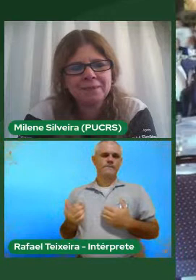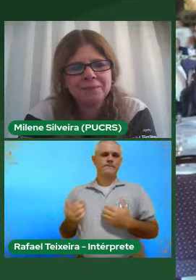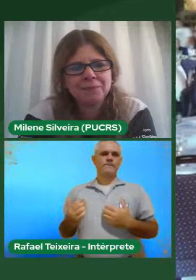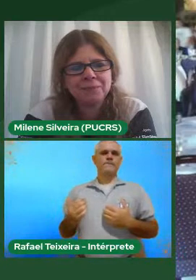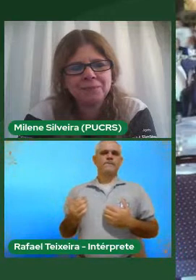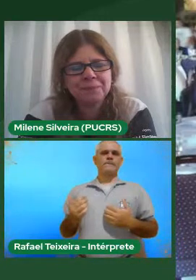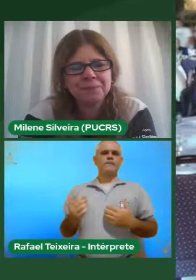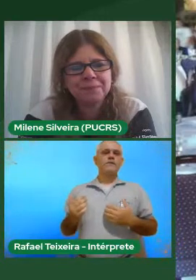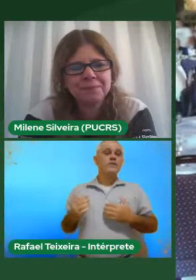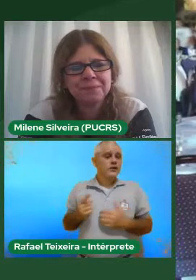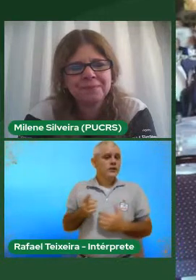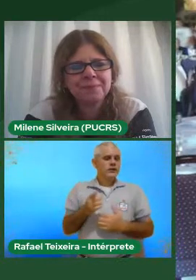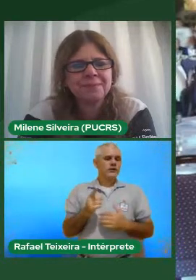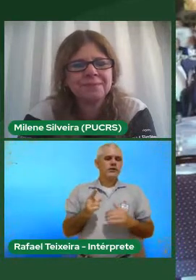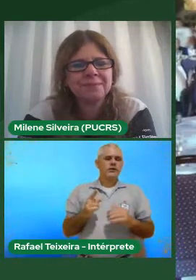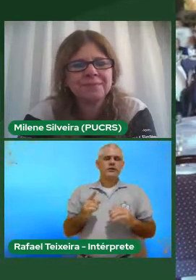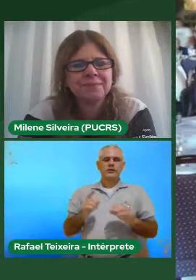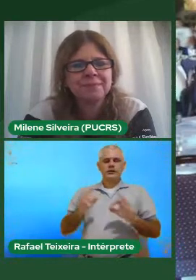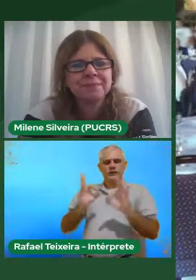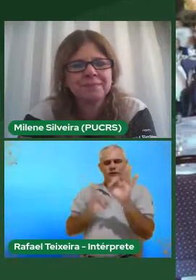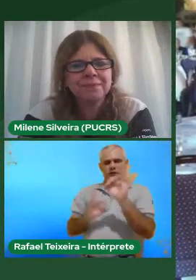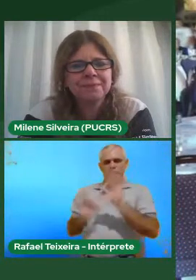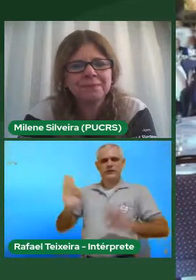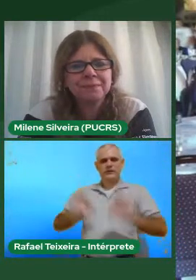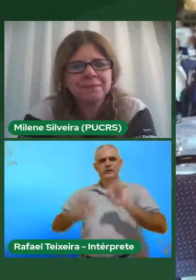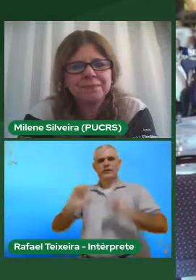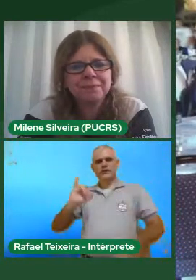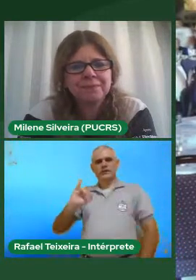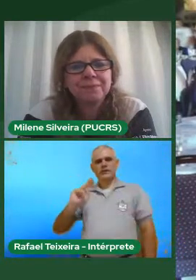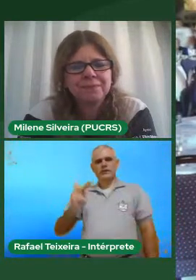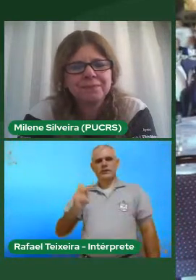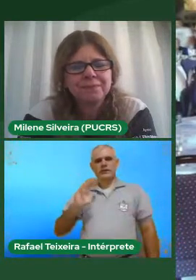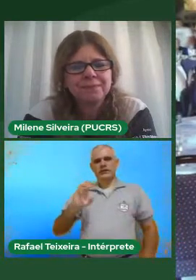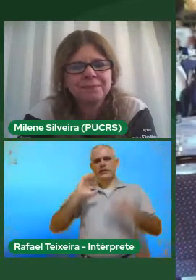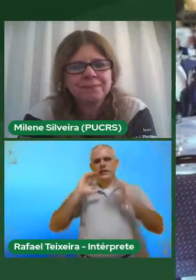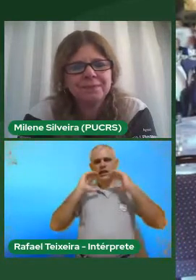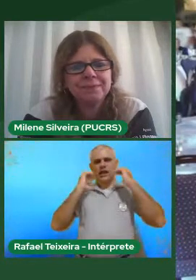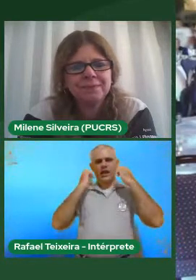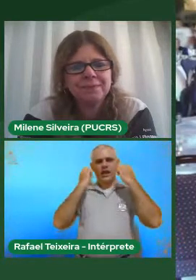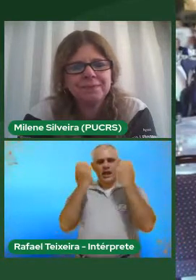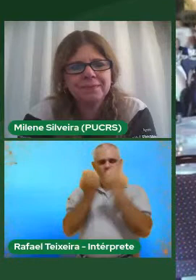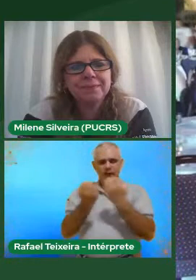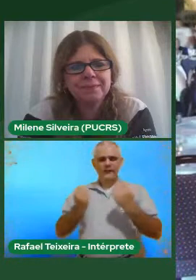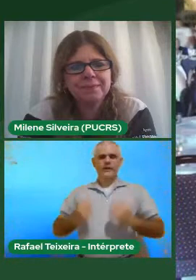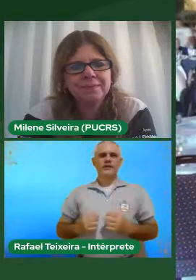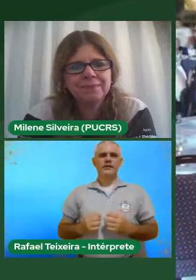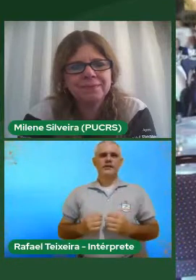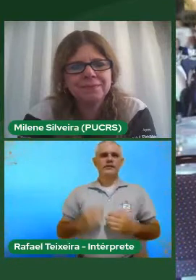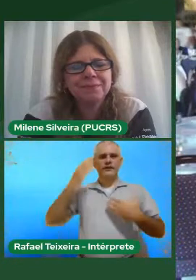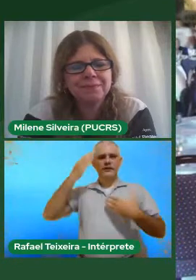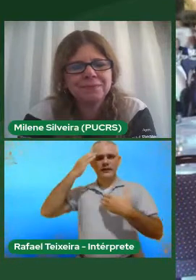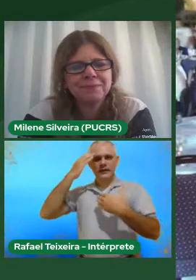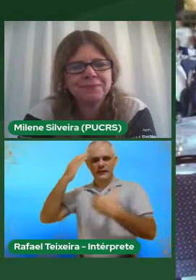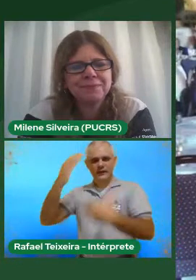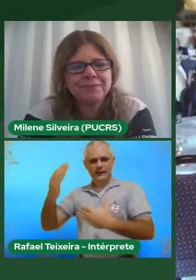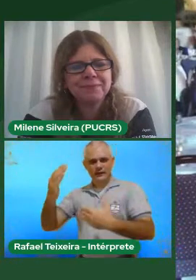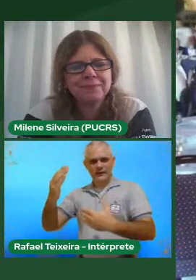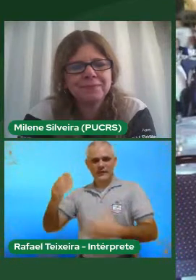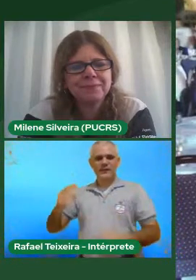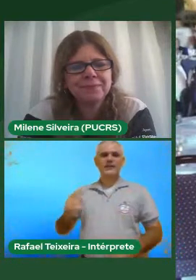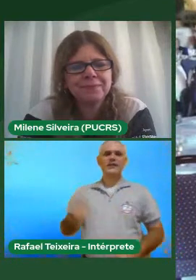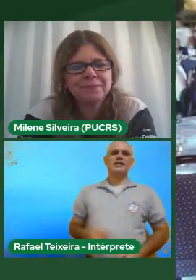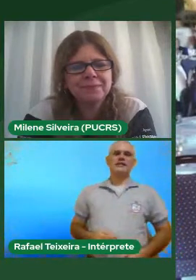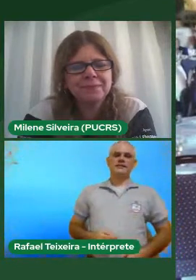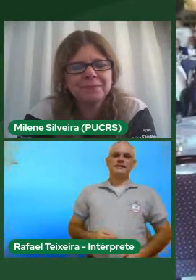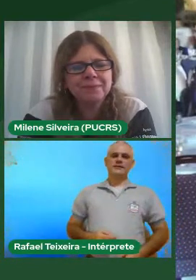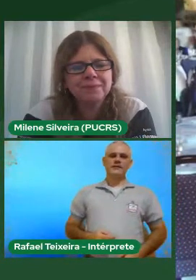seja este evento maravilhoso e essa comunidade maravilhosa. Obrigada, Mi, por tudo que você faz pela gente.